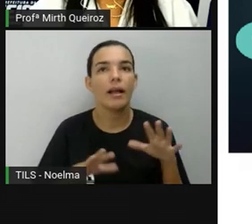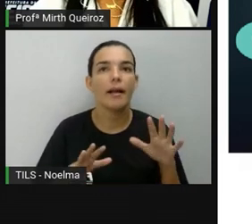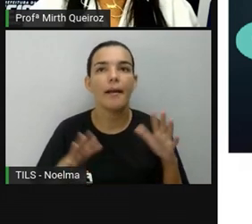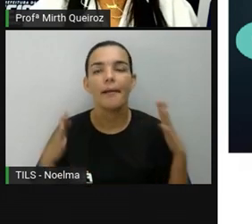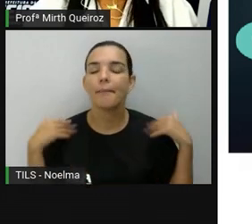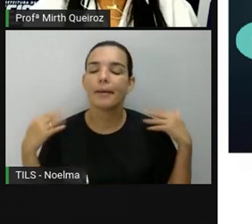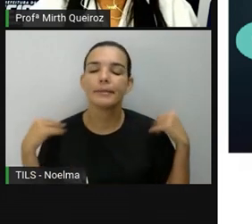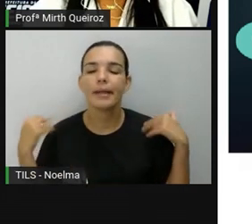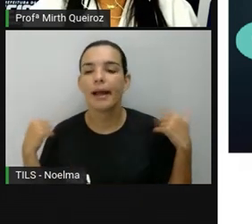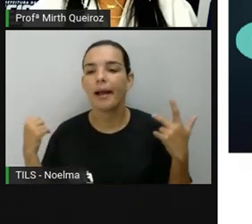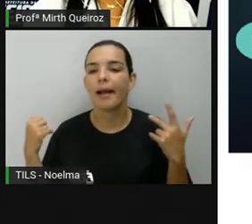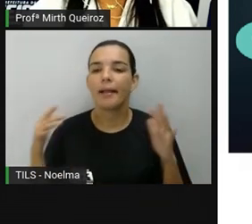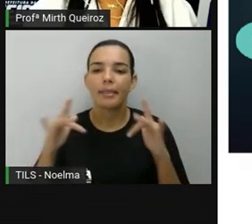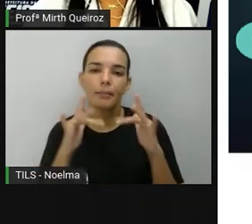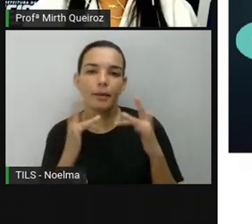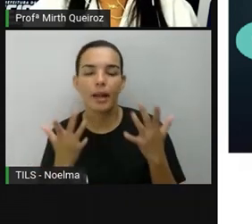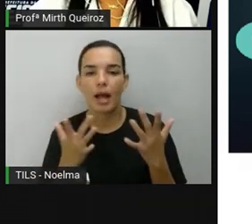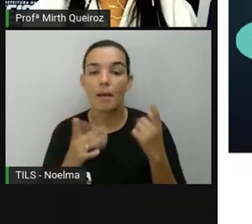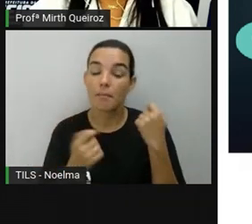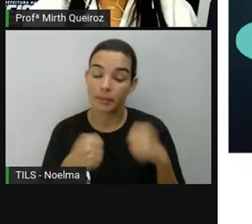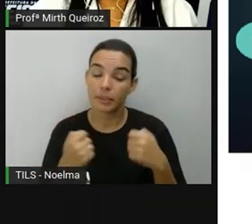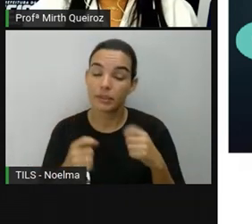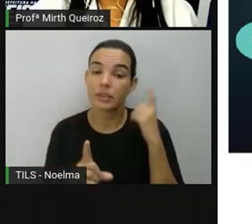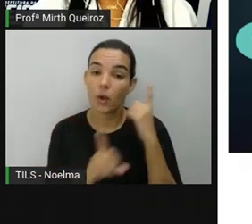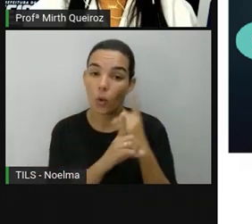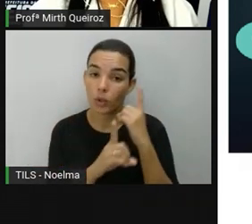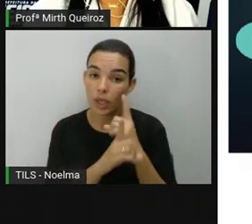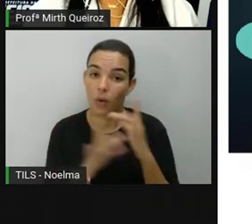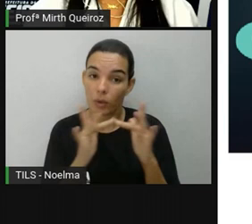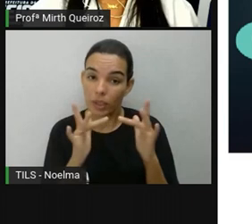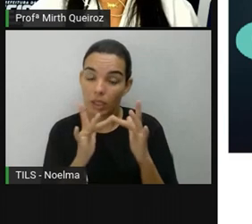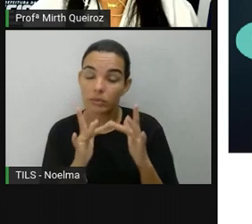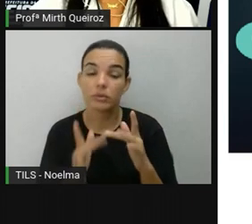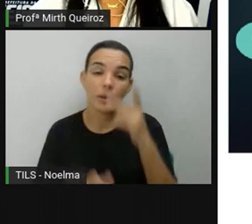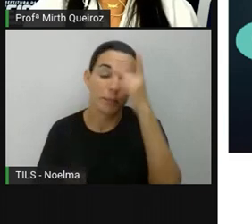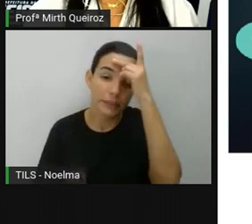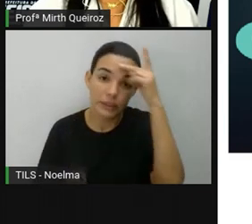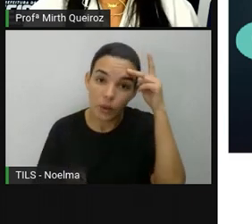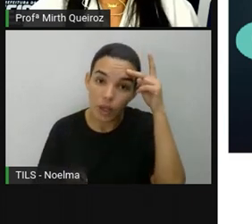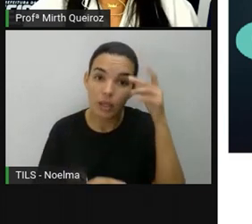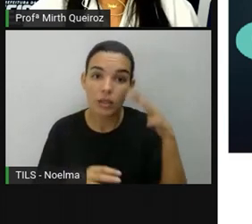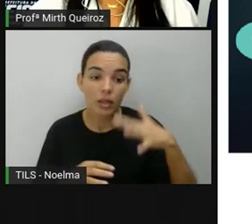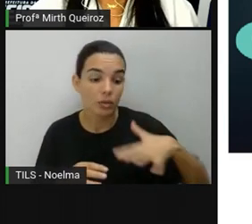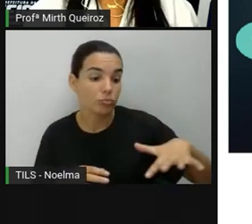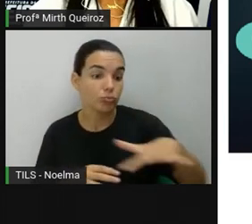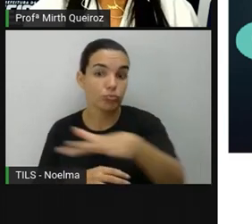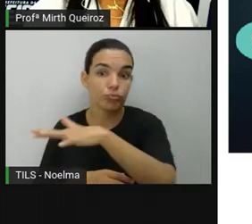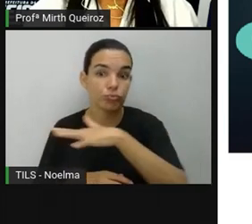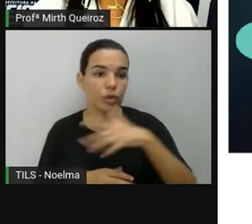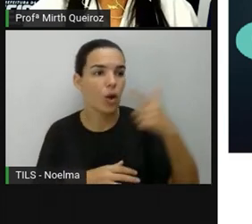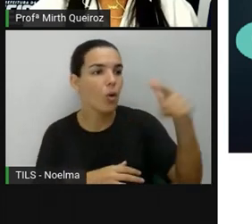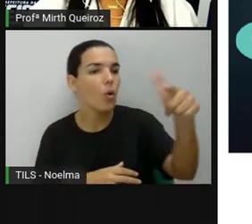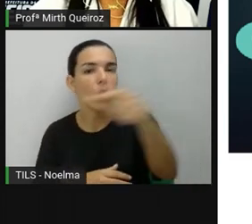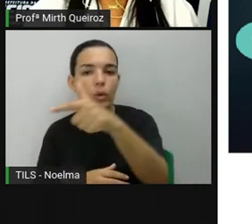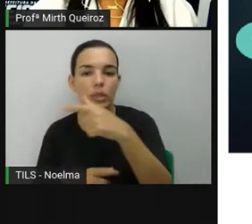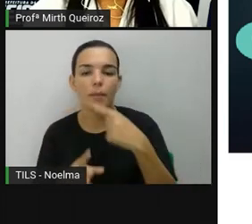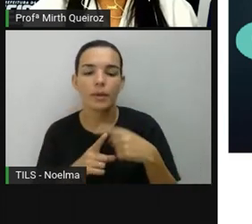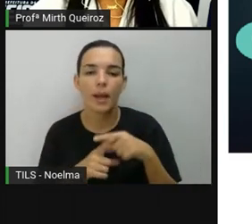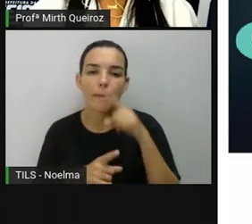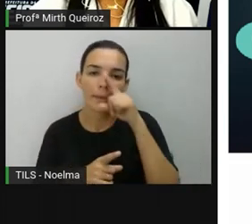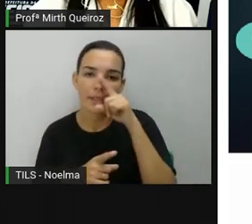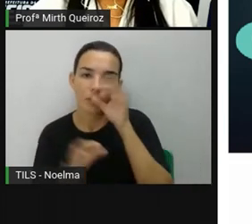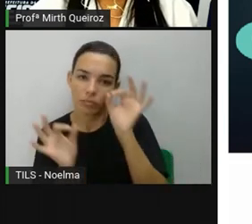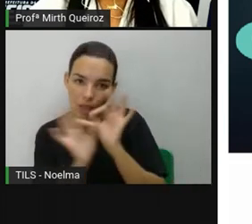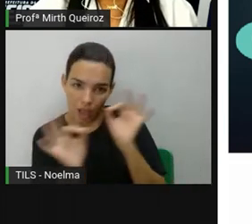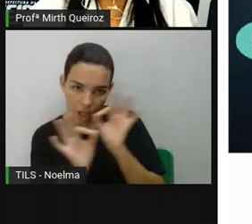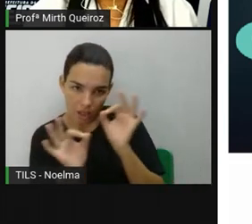com alguém, obviamente deve ser em um local público, né? Para que isso não ofereça risco a ela, uma